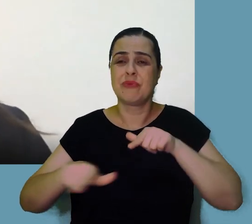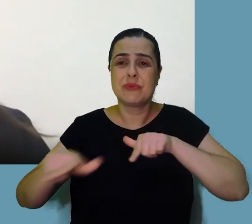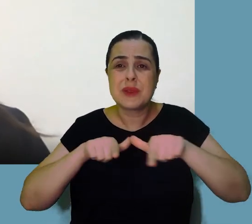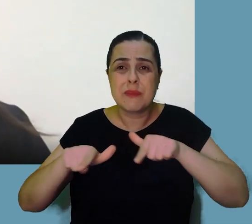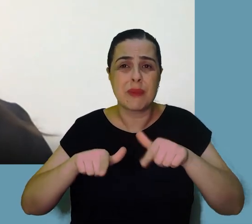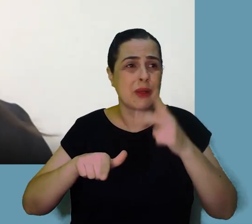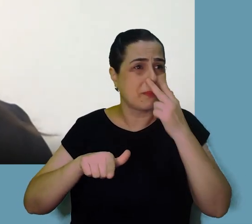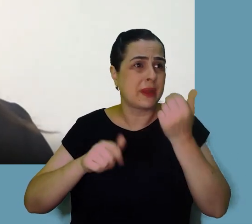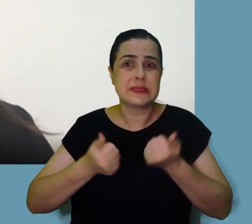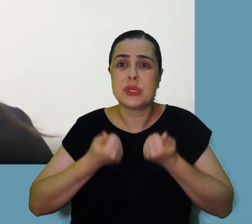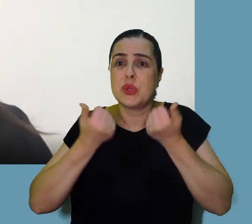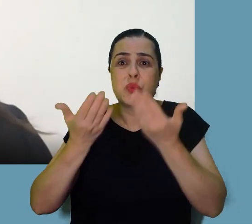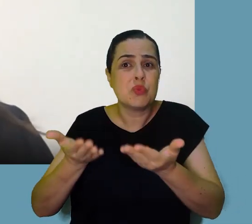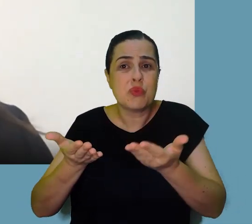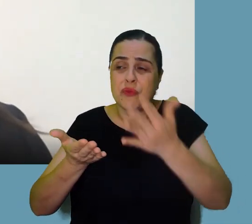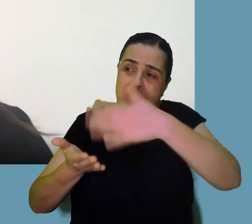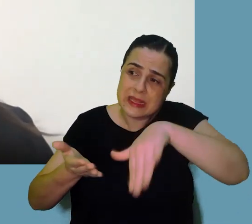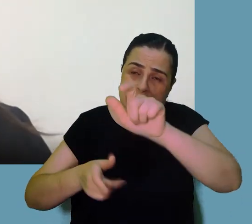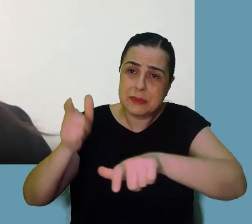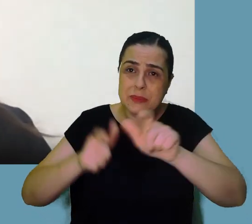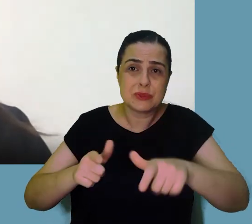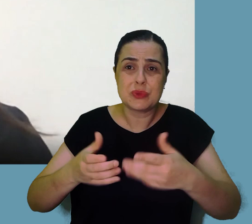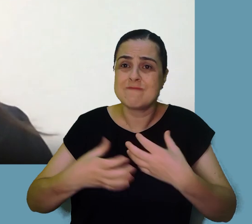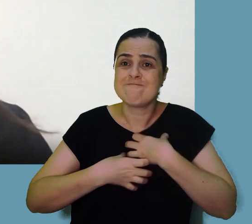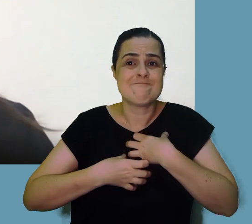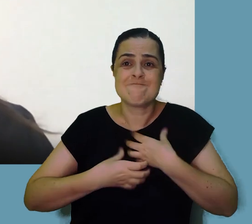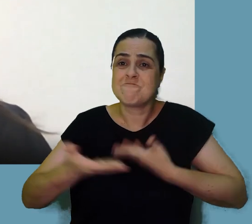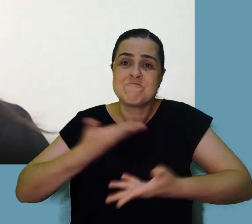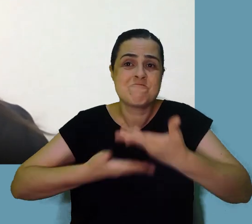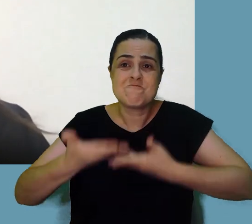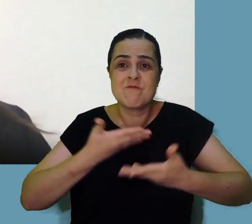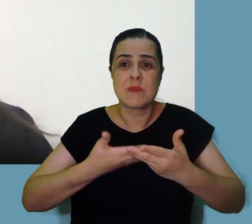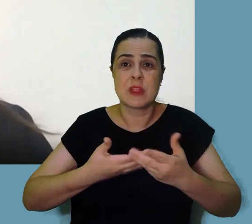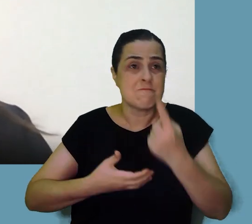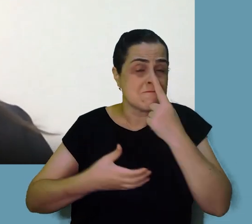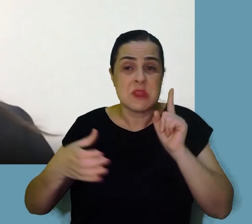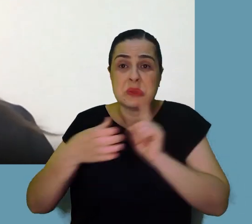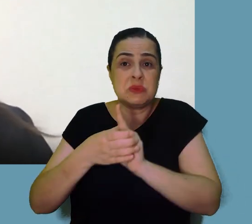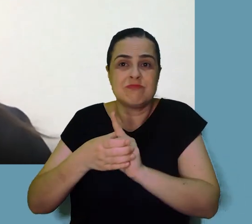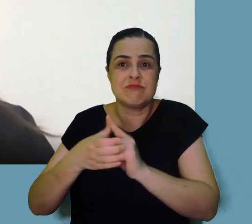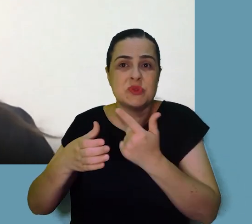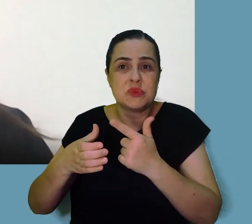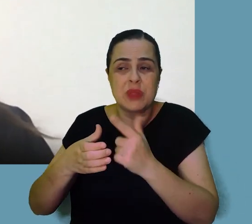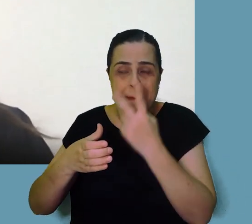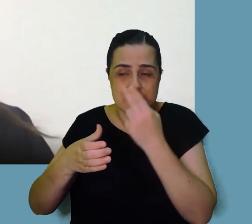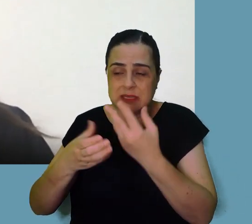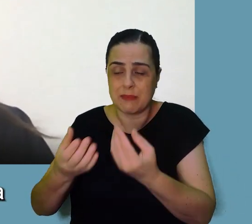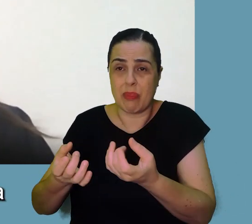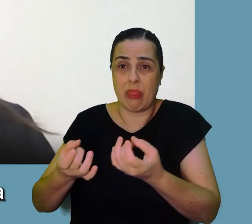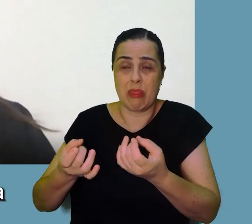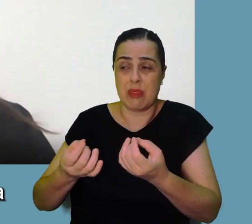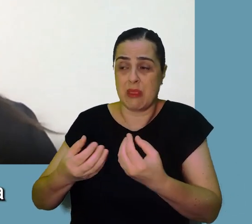todo, para o coletivo, onde que esse jovem se sente pertencente, onde ele se vê fazendo a diferença no negócio.